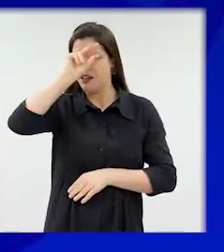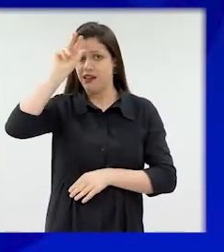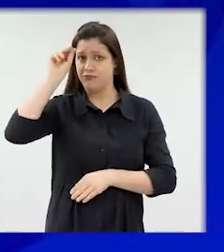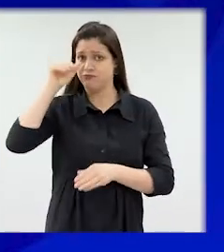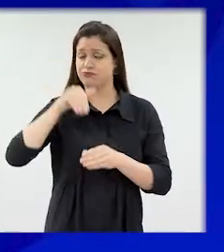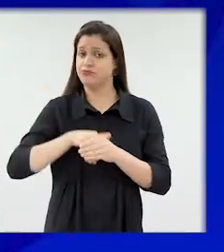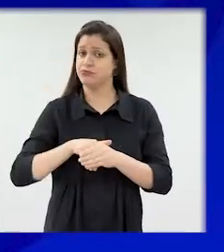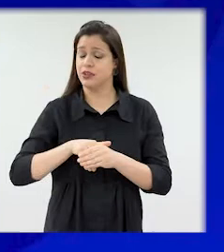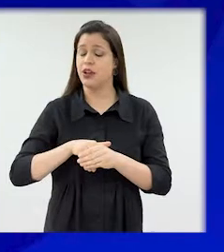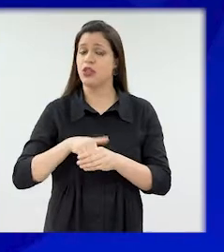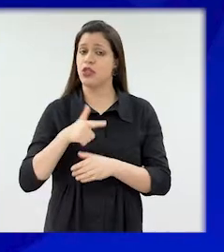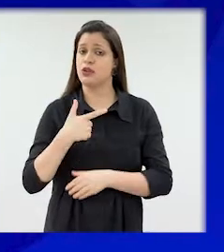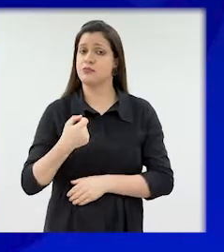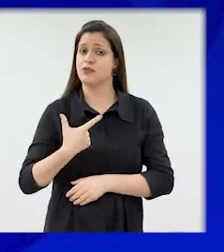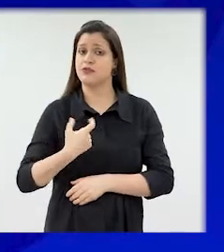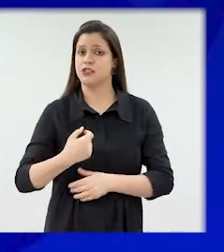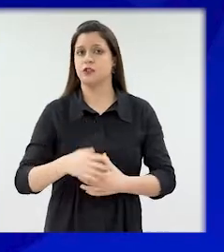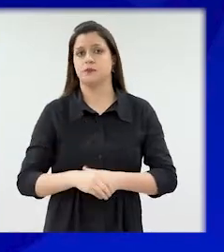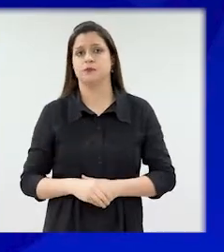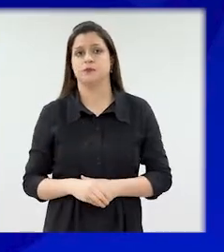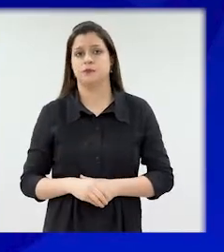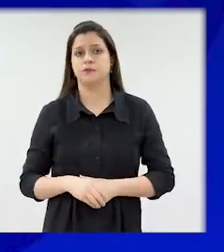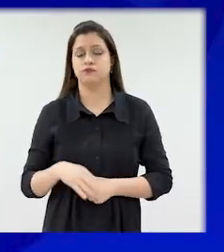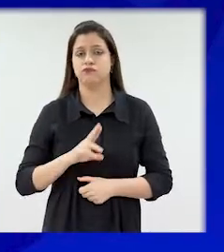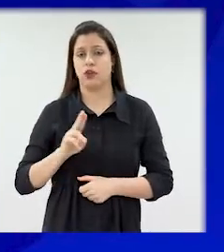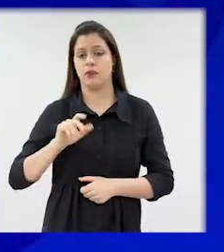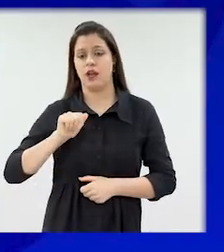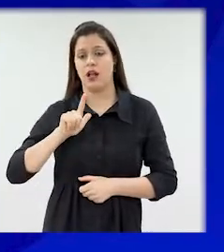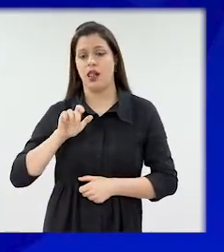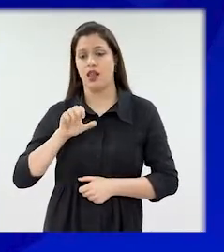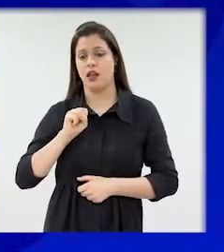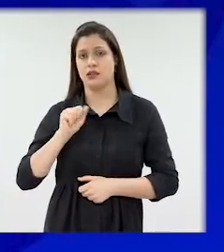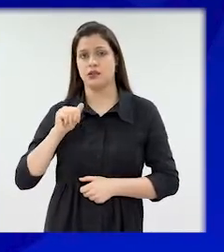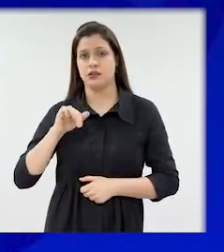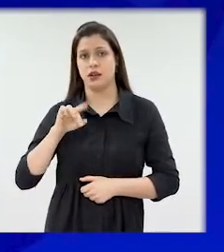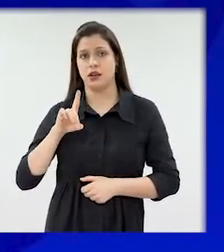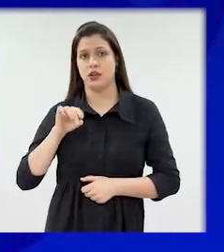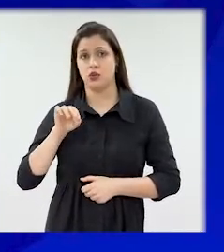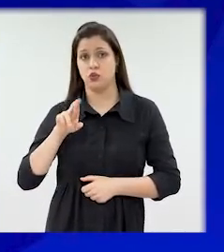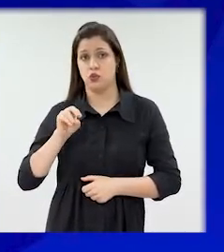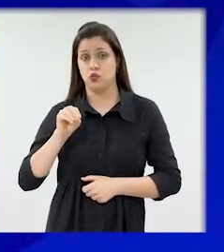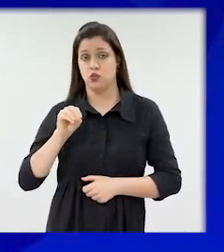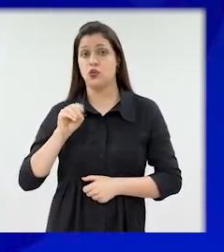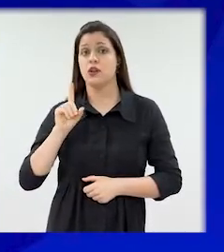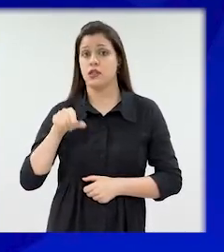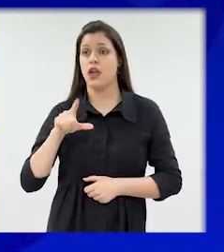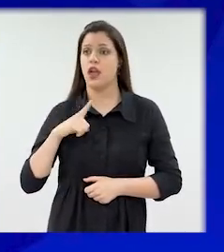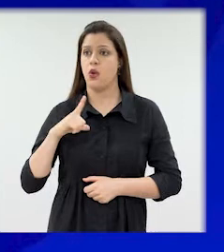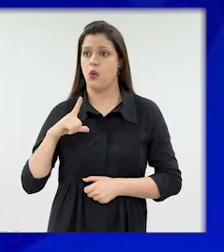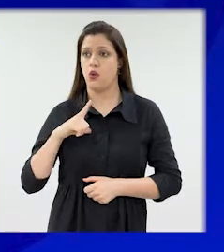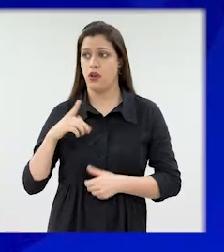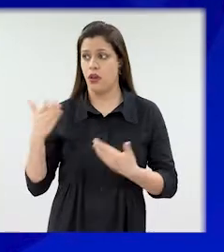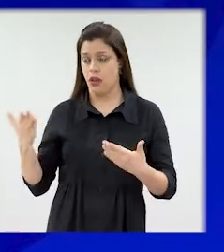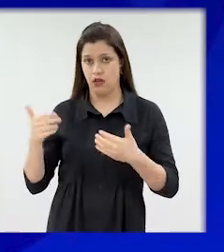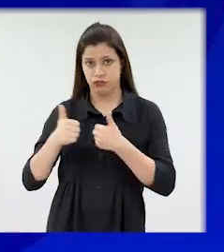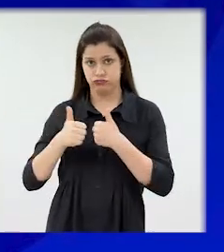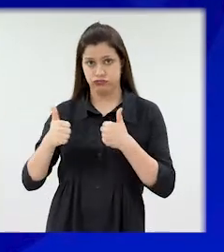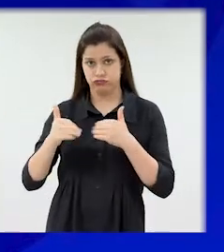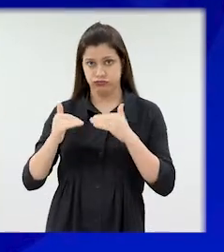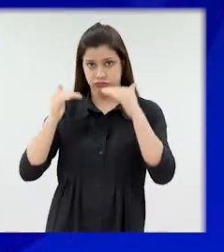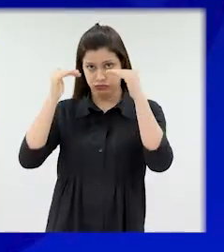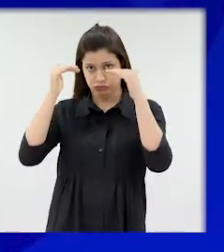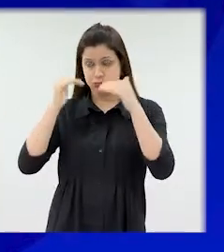2020. Eu sou Alexandre Vieira e quem está comigo é o presidente do TRE-MS, desembargador João Maria Loz. Tudo bem,